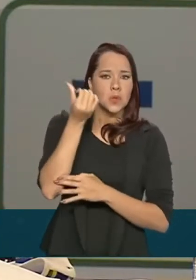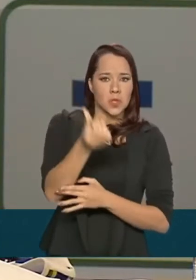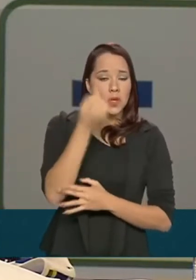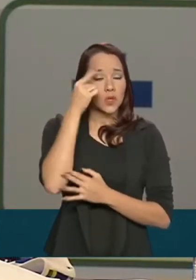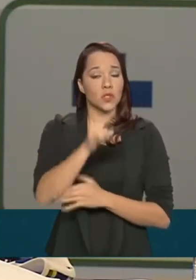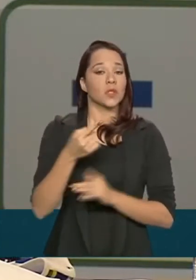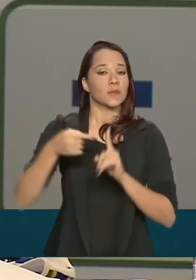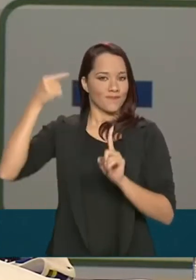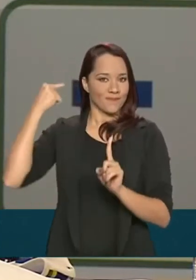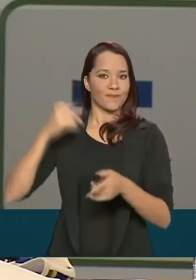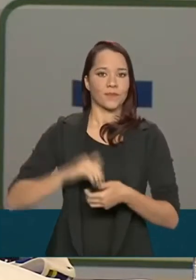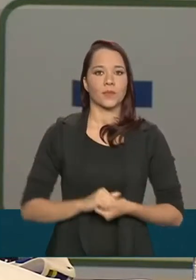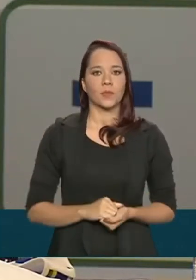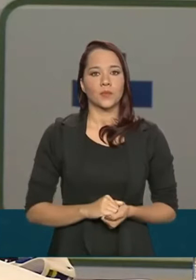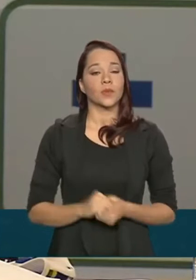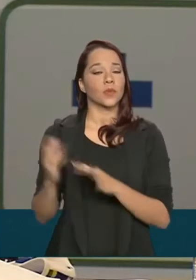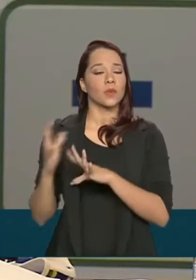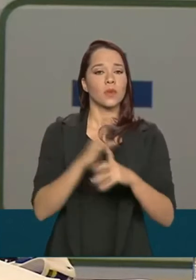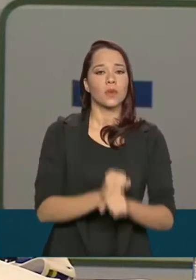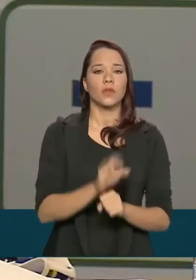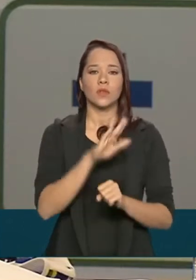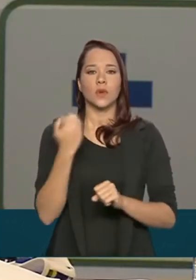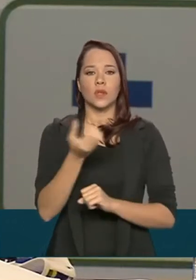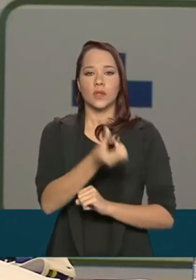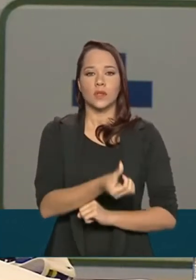atrás. E um total de óbito de